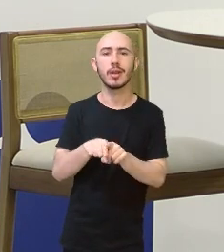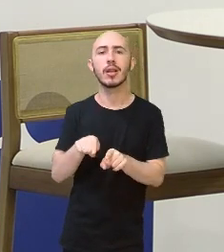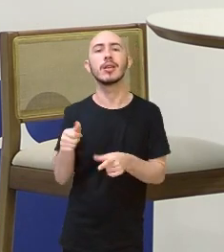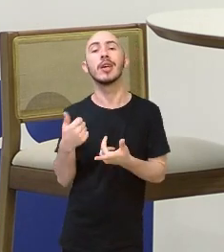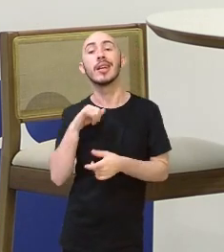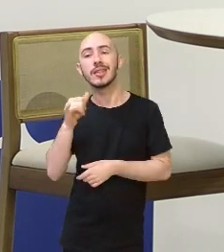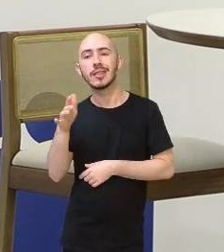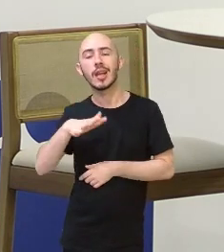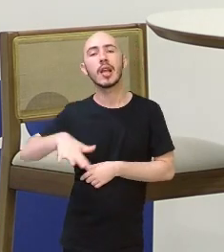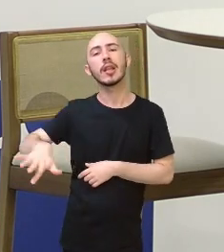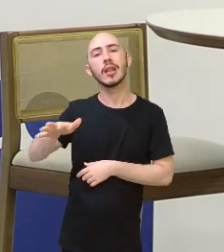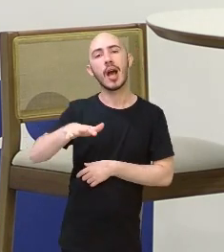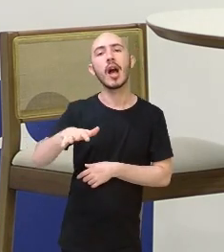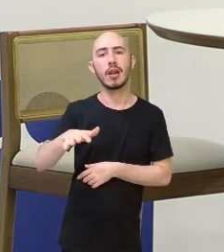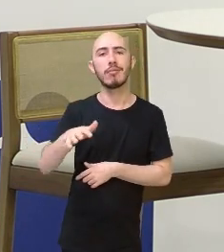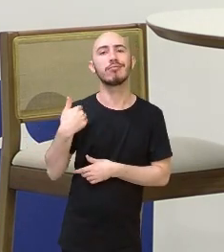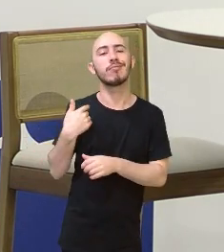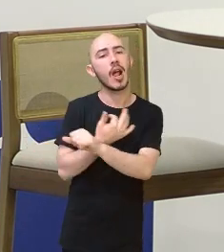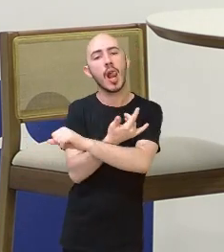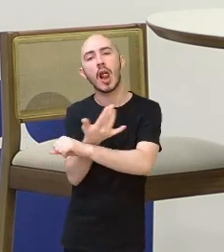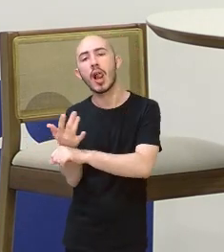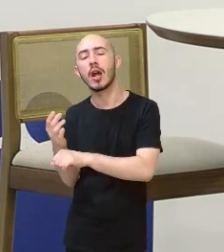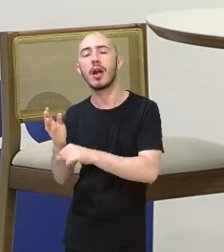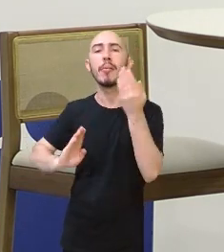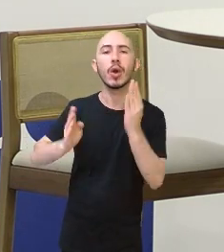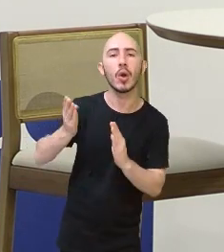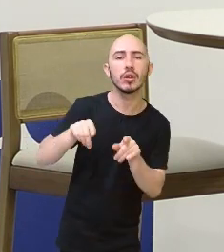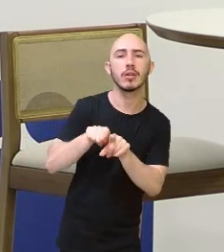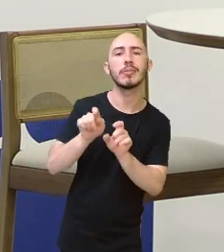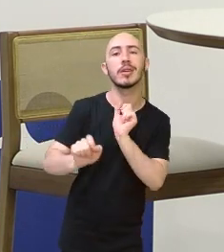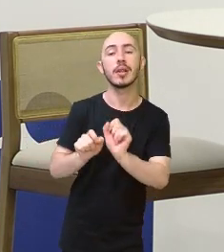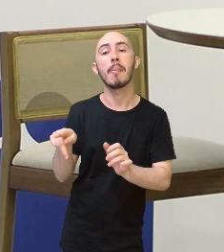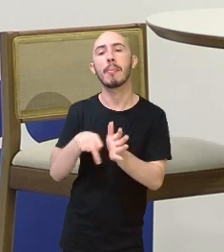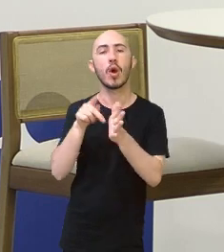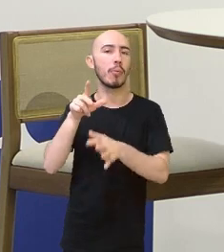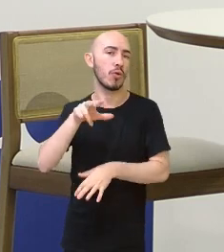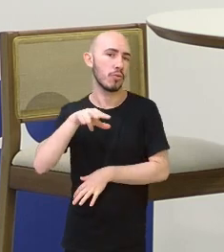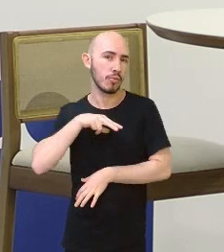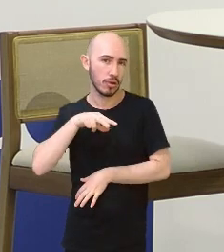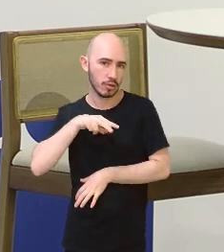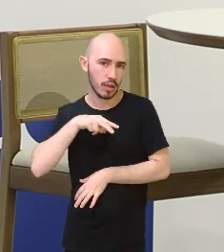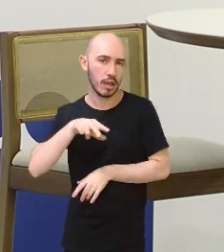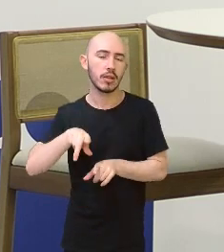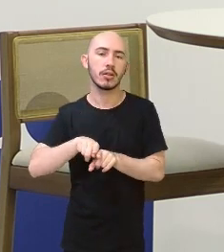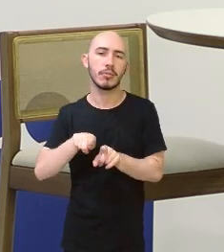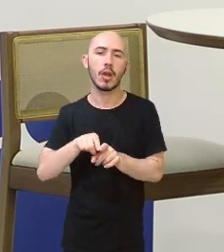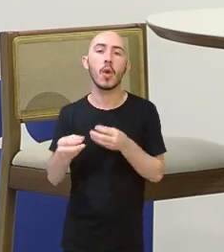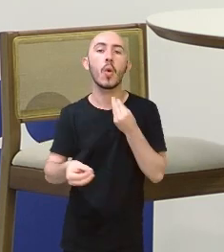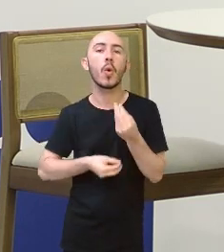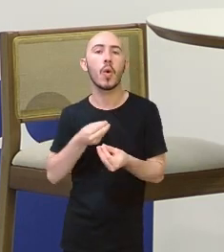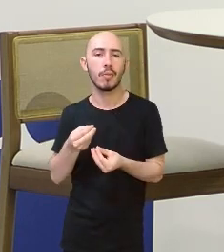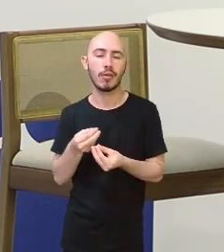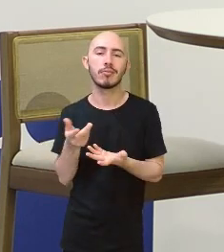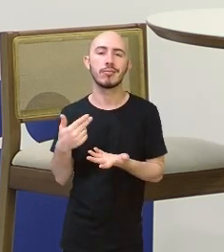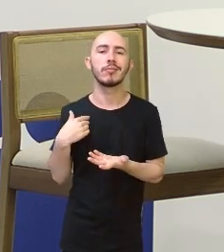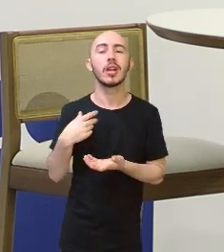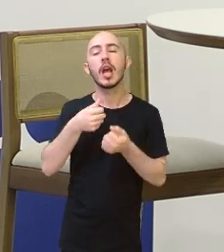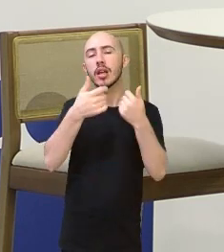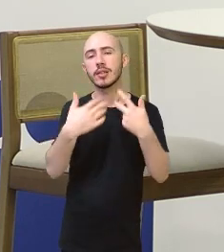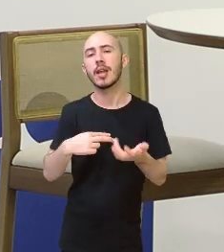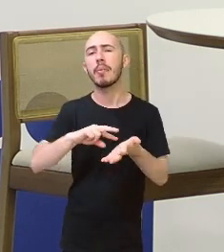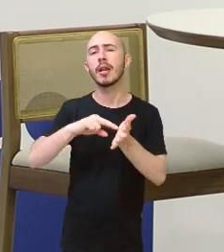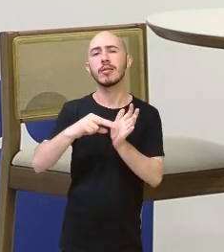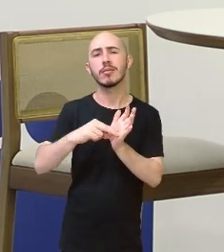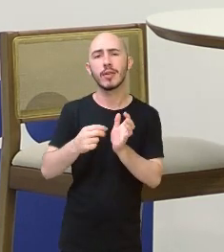botânica, da biologia, se ela é uma palavra da língua portuguesa mesmo, se ela é um verbo e tal, enfim. Ele sempre vai explicar